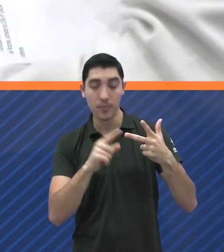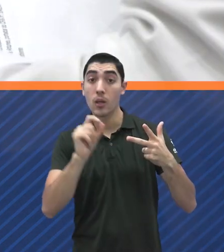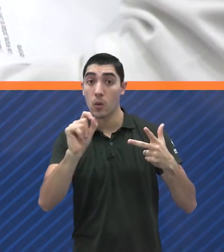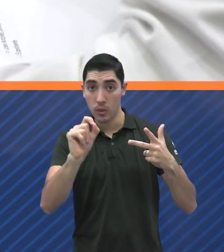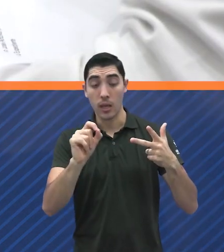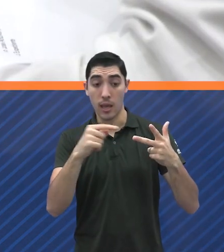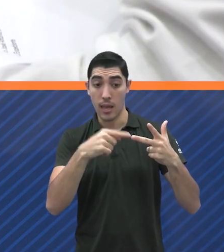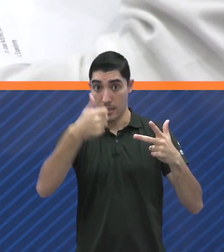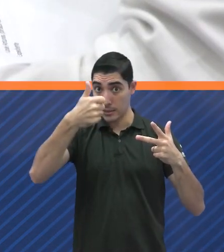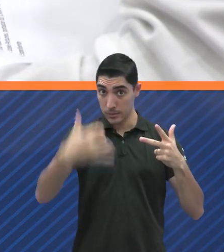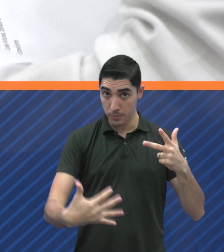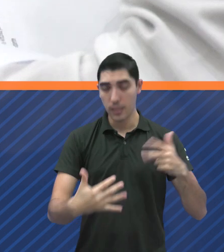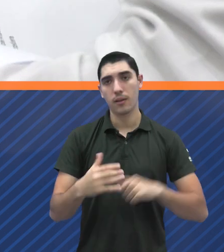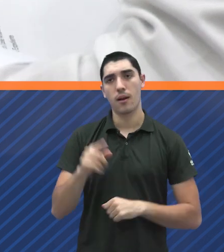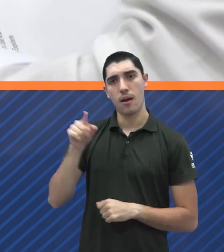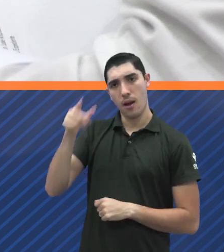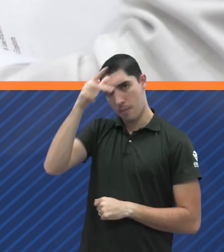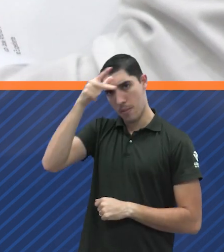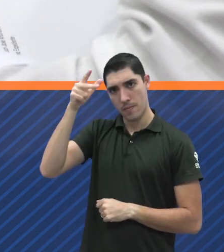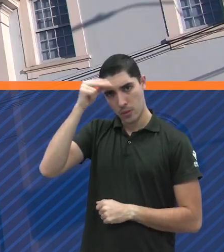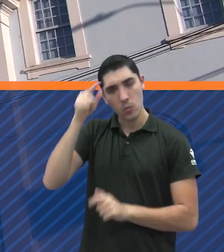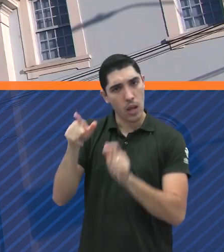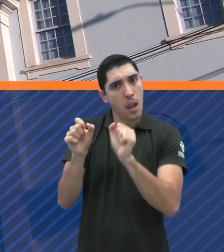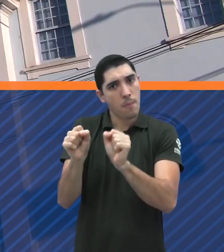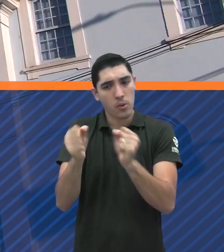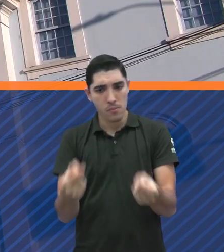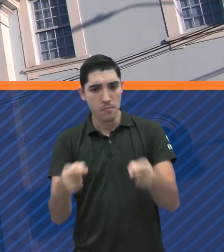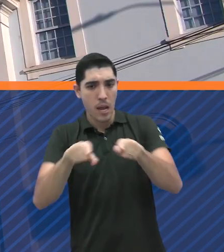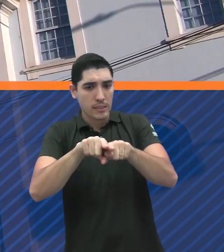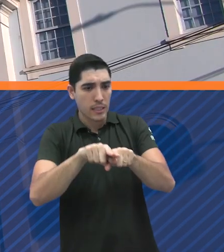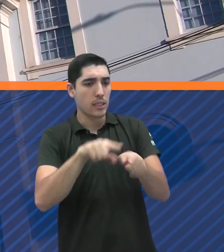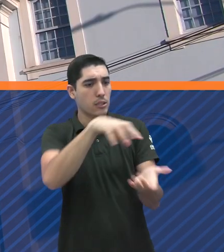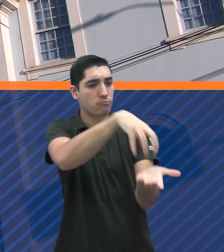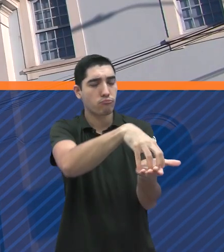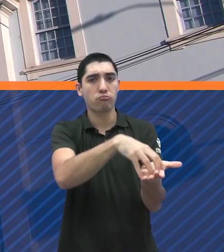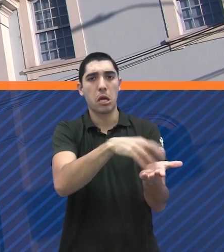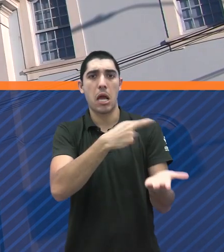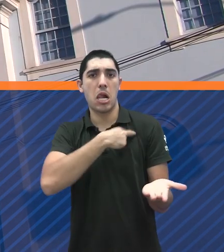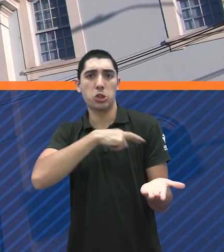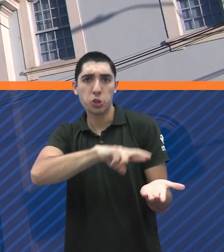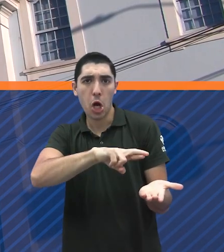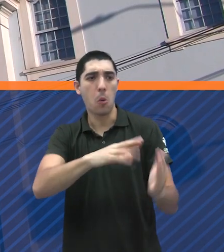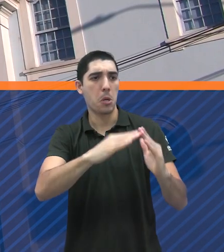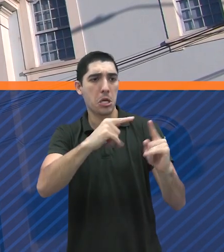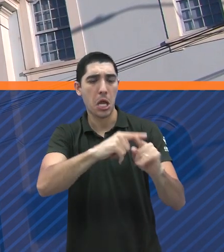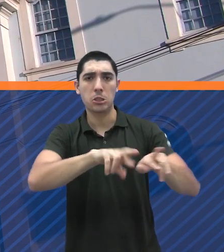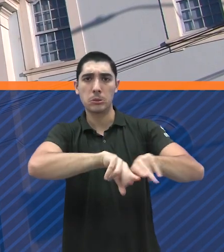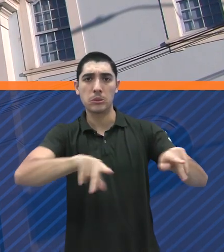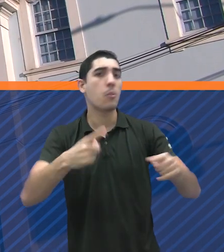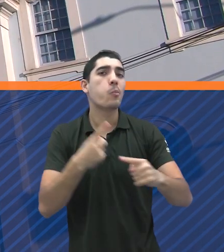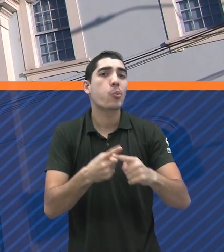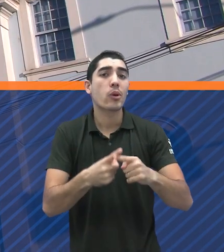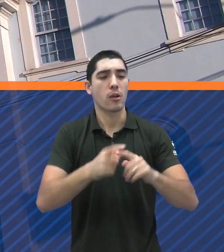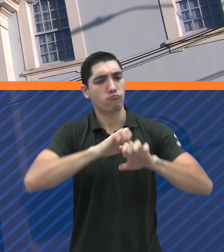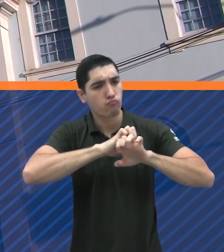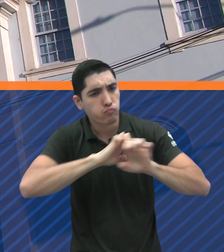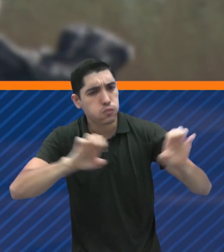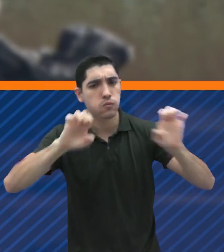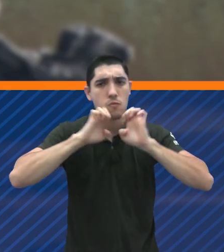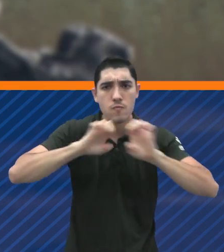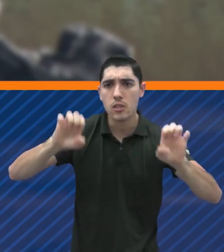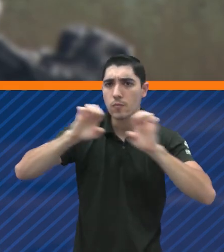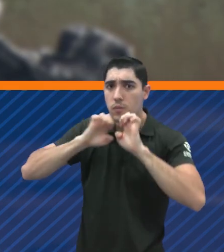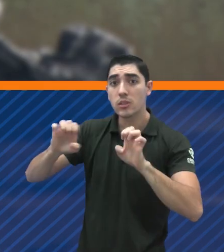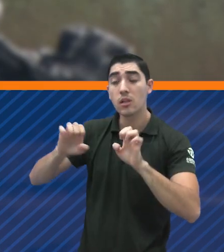A matéria prevê autorizar o município a firmar parcerias com entidades religiosas para atuarem na evangelização